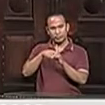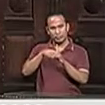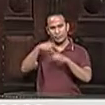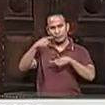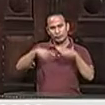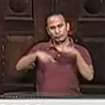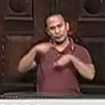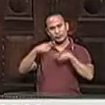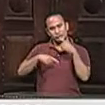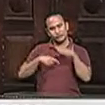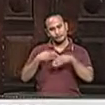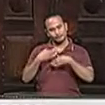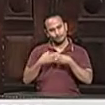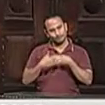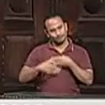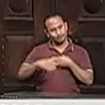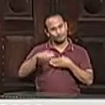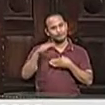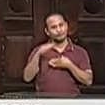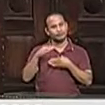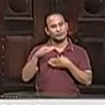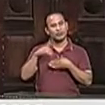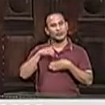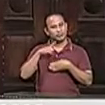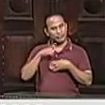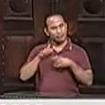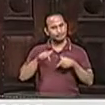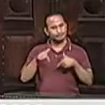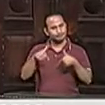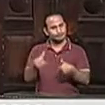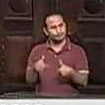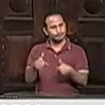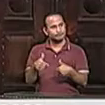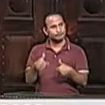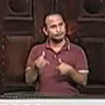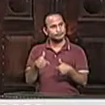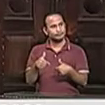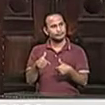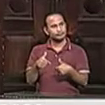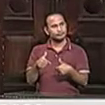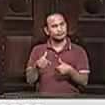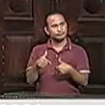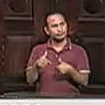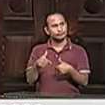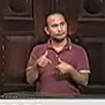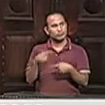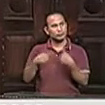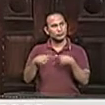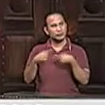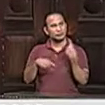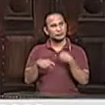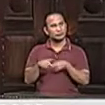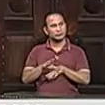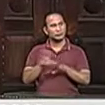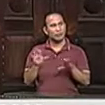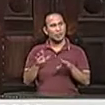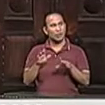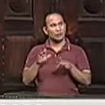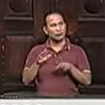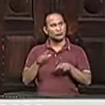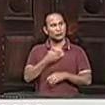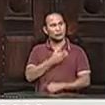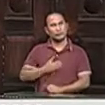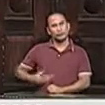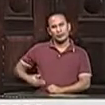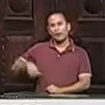política efetiva, é uma política que tem funcionado, é uma política que não se trata de política de governo, é